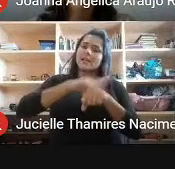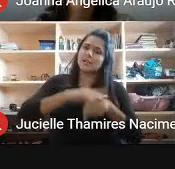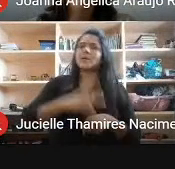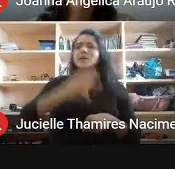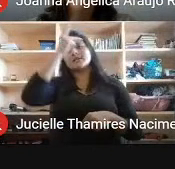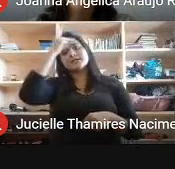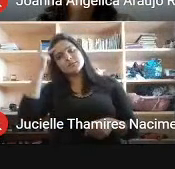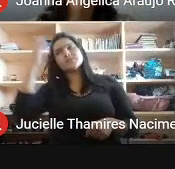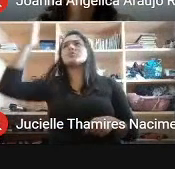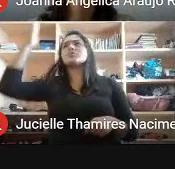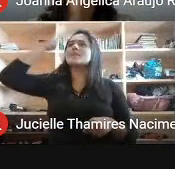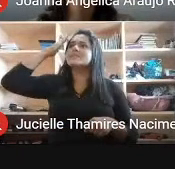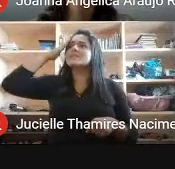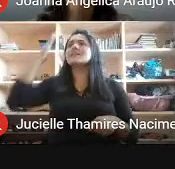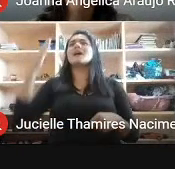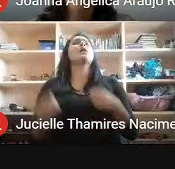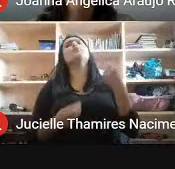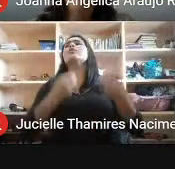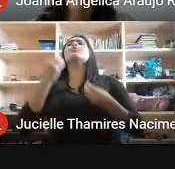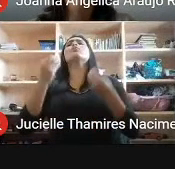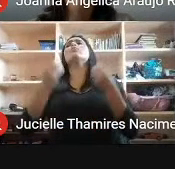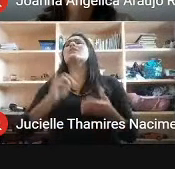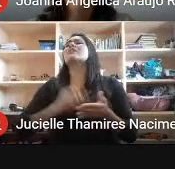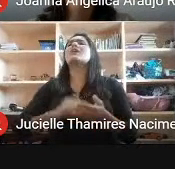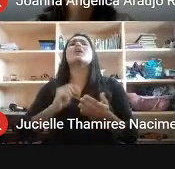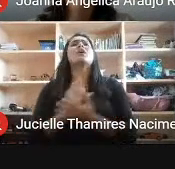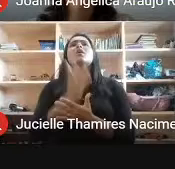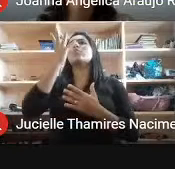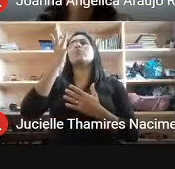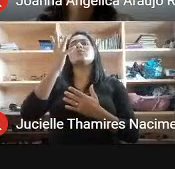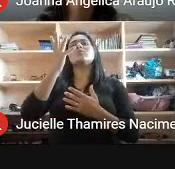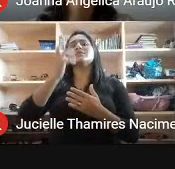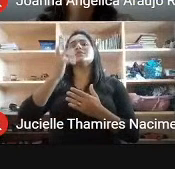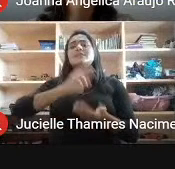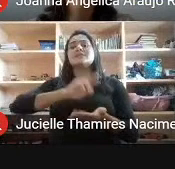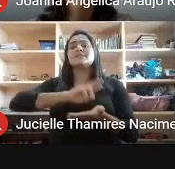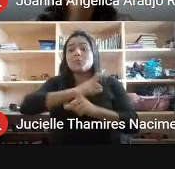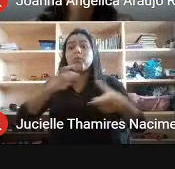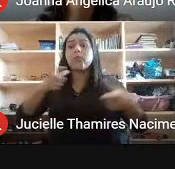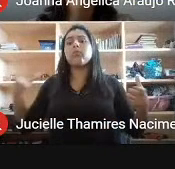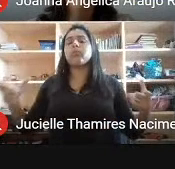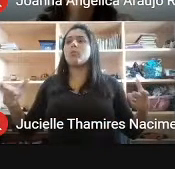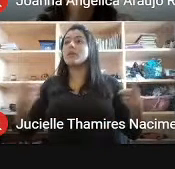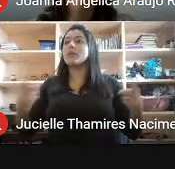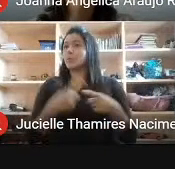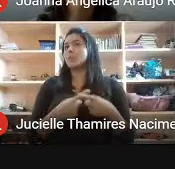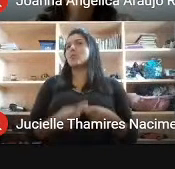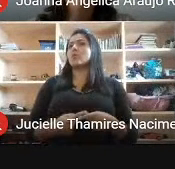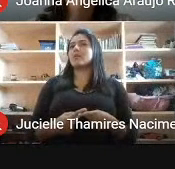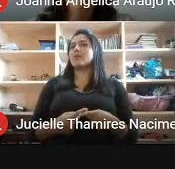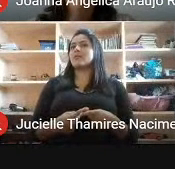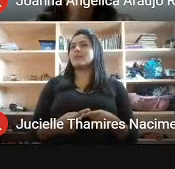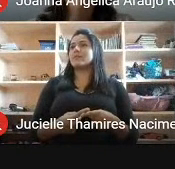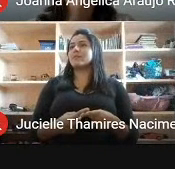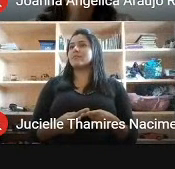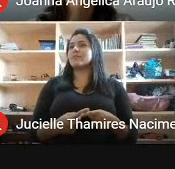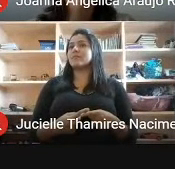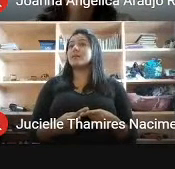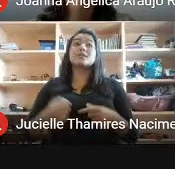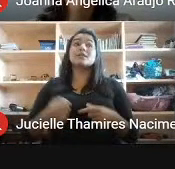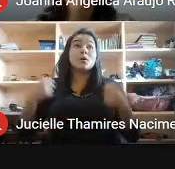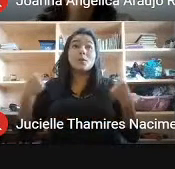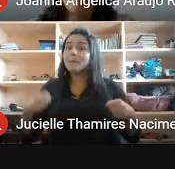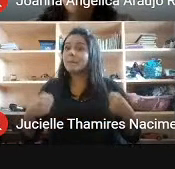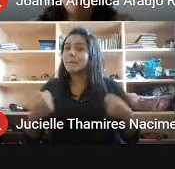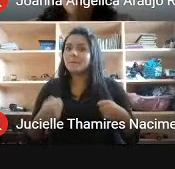quê? Então, alguma coisa está faltando nesse componente. A gente precisa encontrar esse elemento e trabalhar. Um